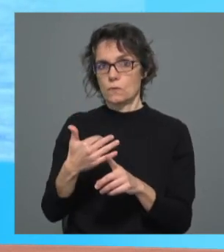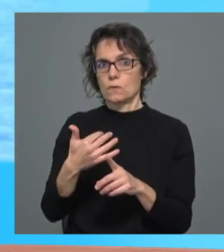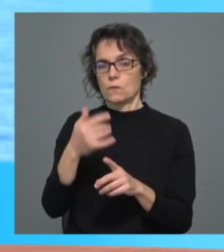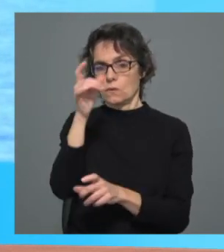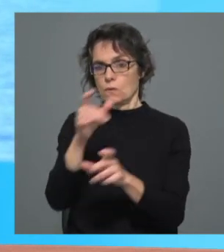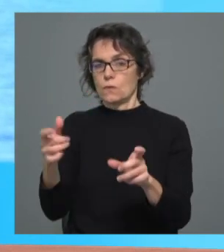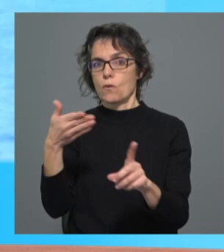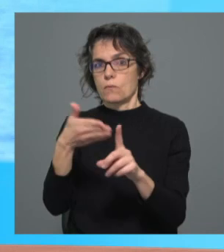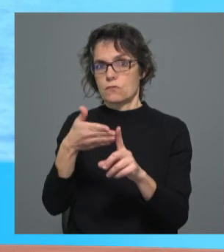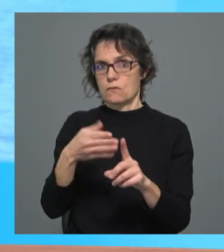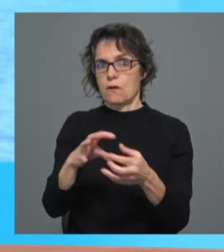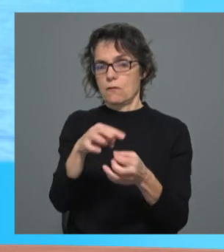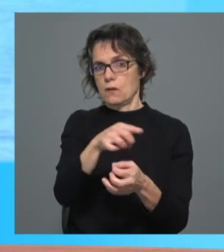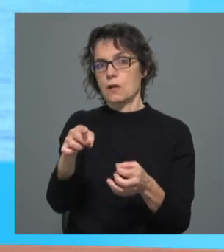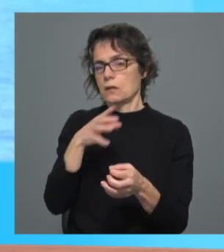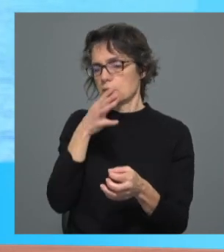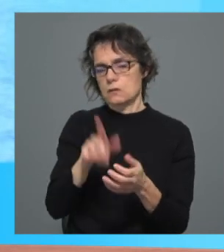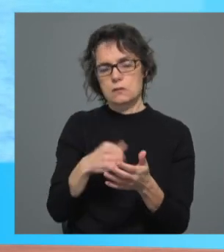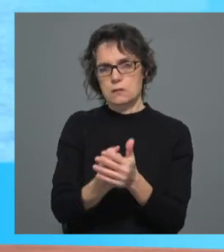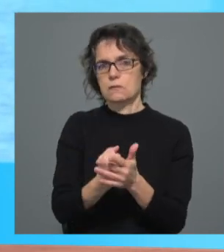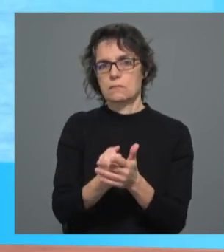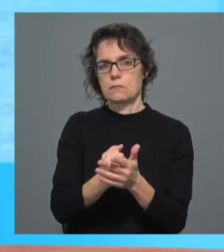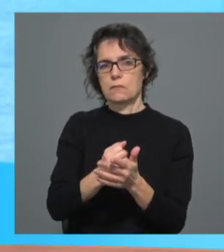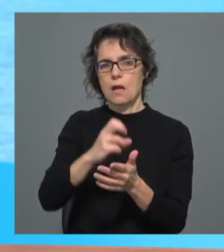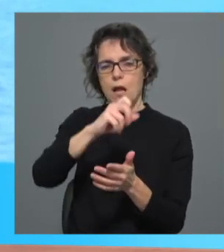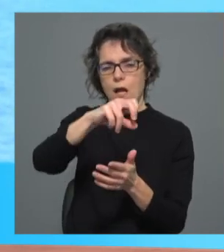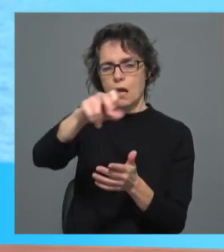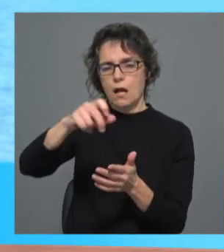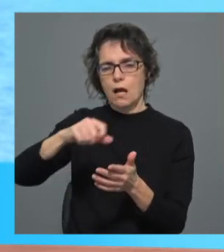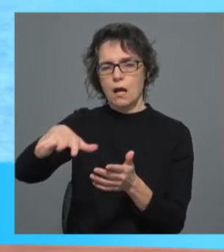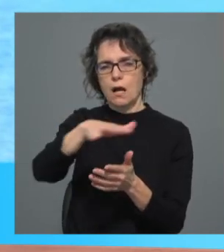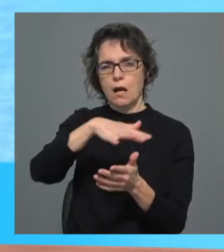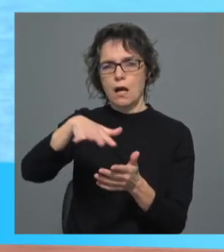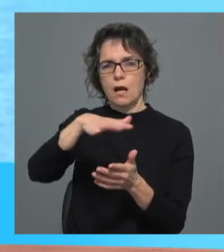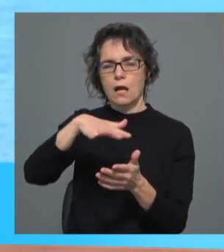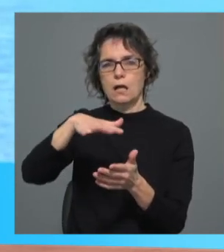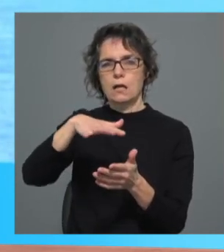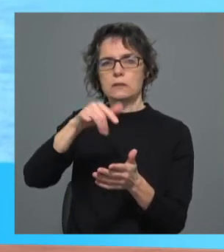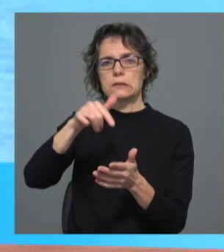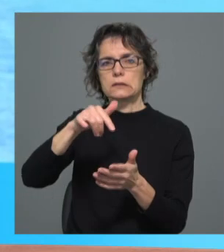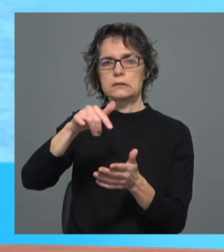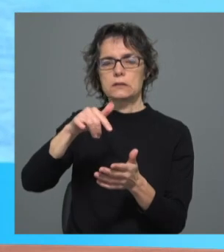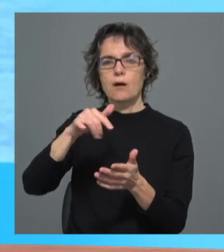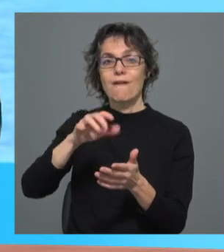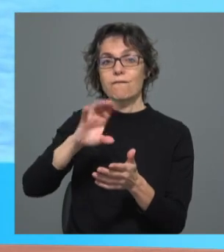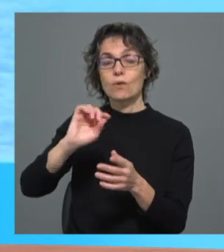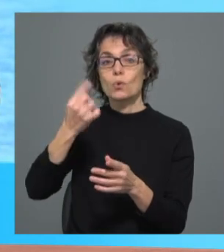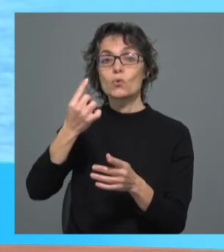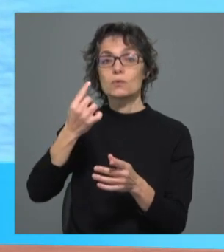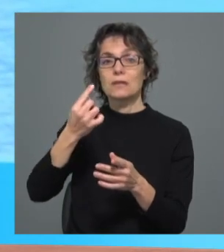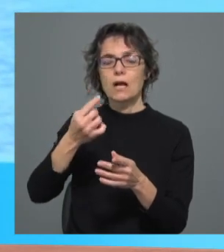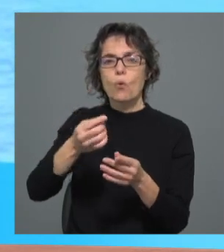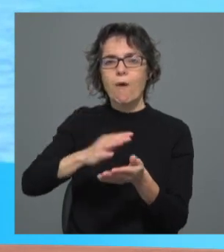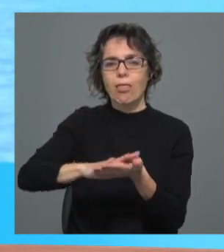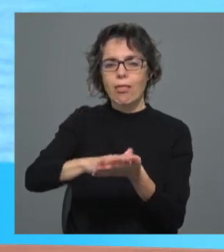missionários sublinham isto. Em muitas zonas pantanosas, a única maneira de se deslocar é atravessar